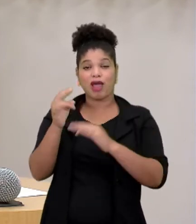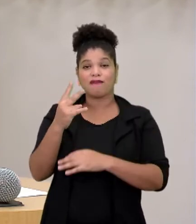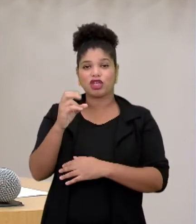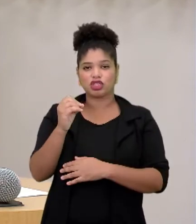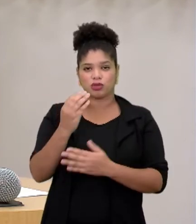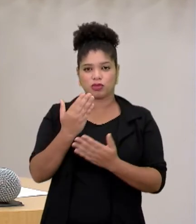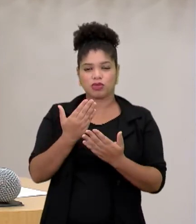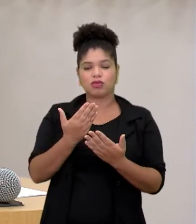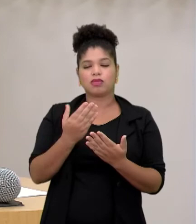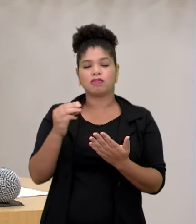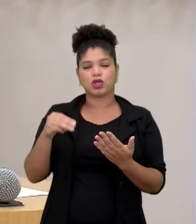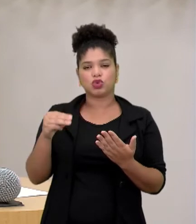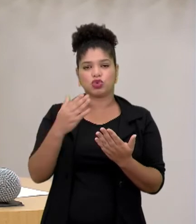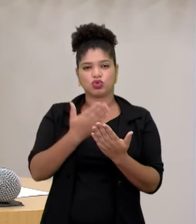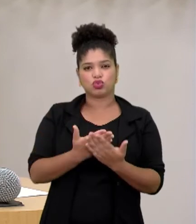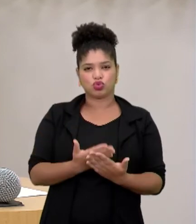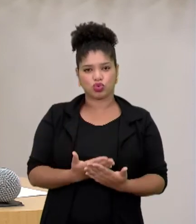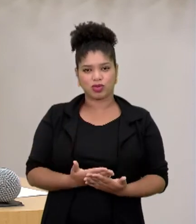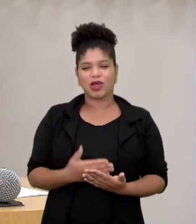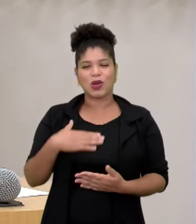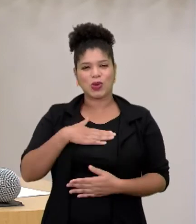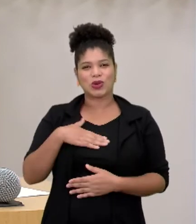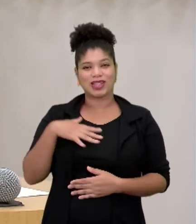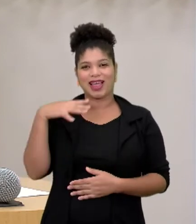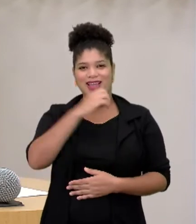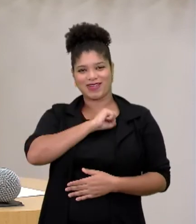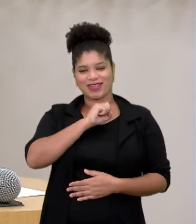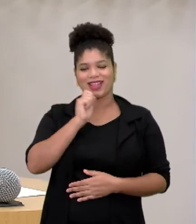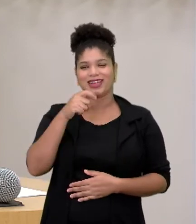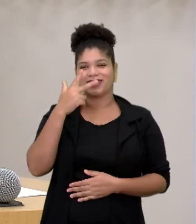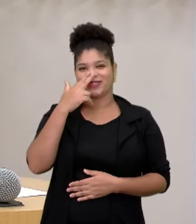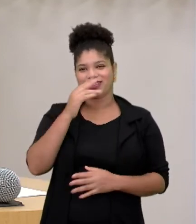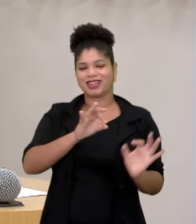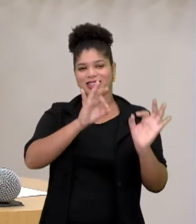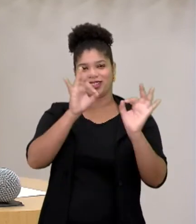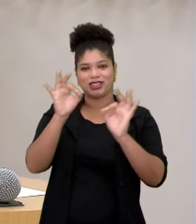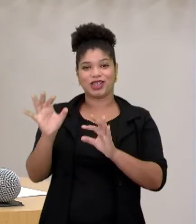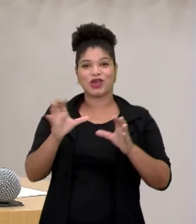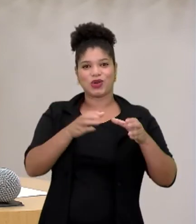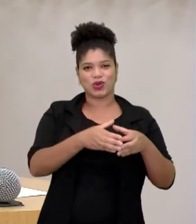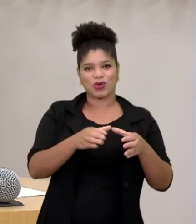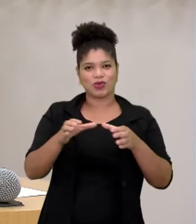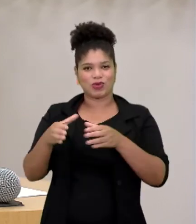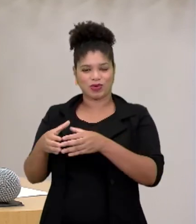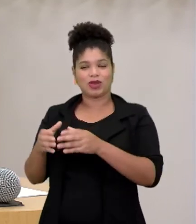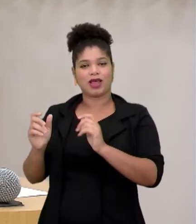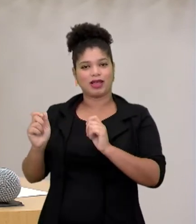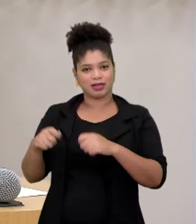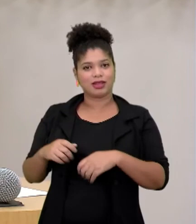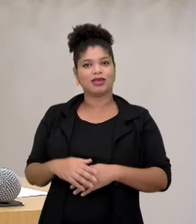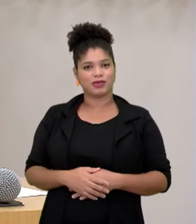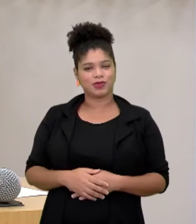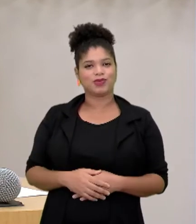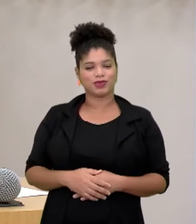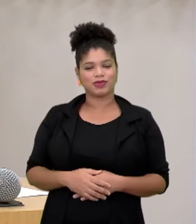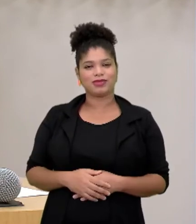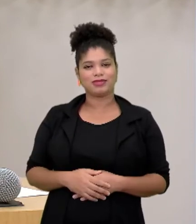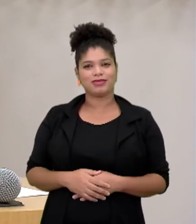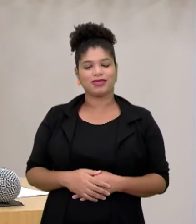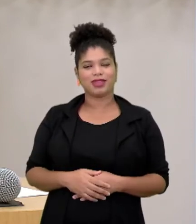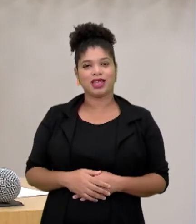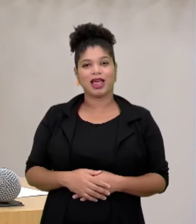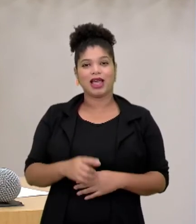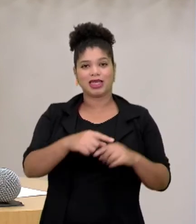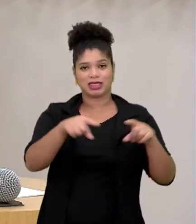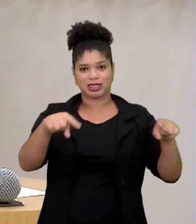dei bastante risada, é divertido, passa, passa rápido. Eu acho que vocês assistirem aí em turma, né, ver se vocês conseguem ir até a